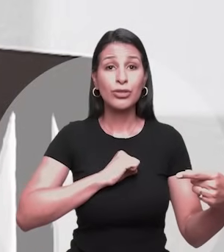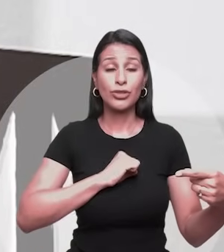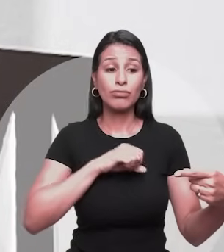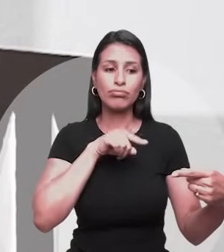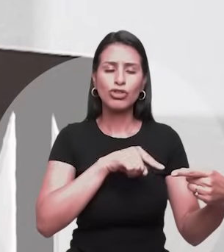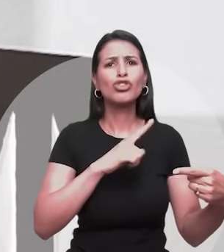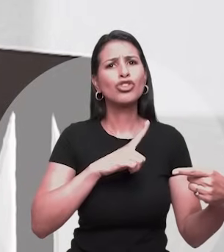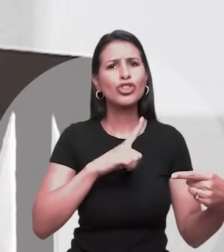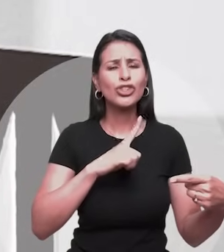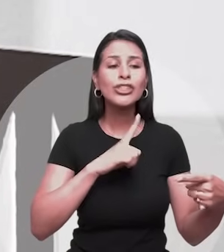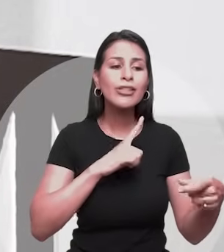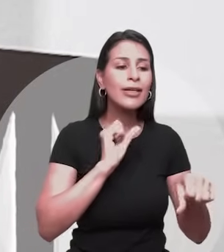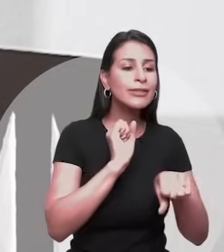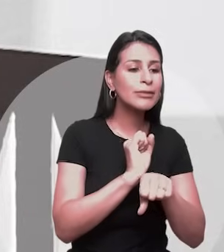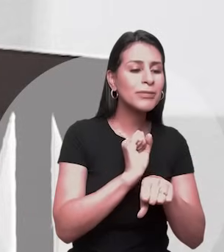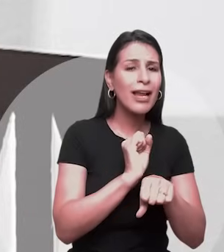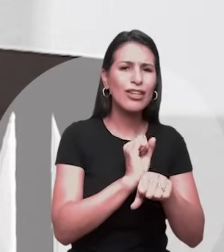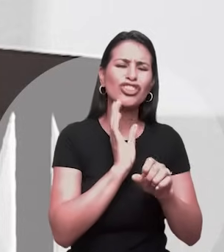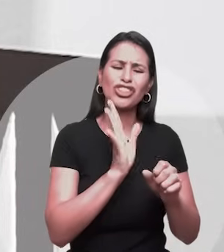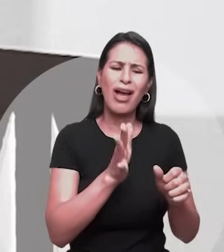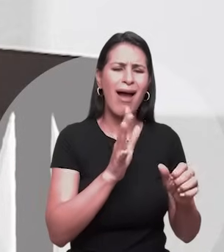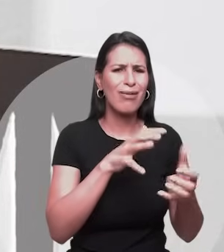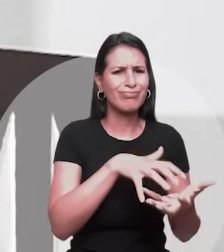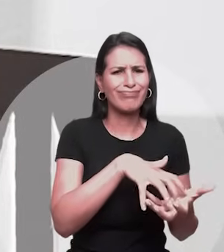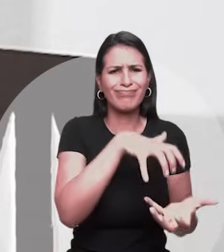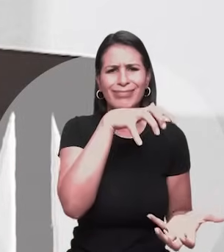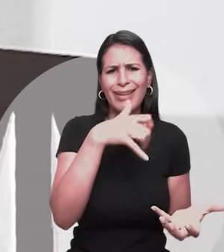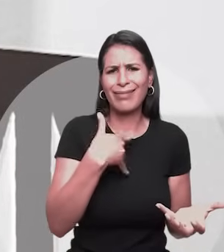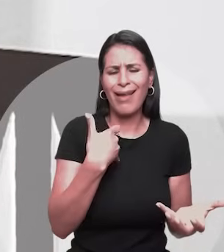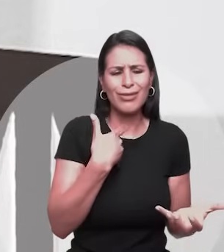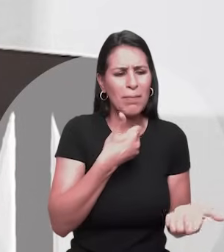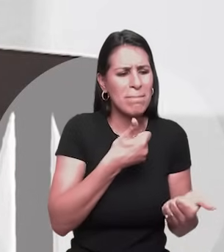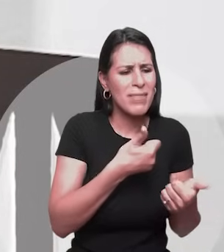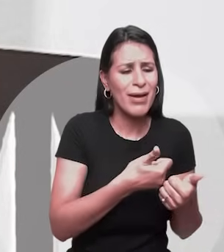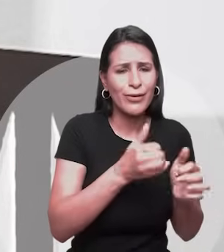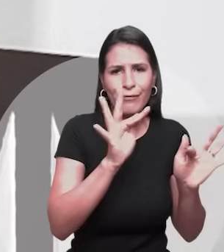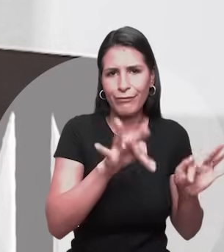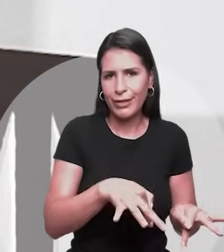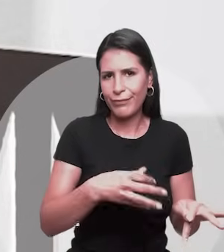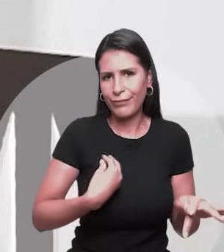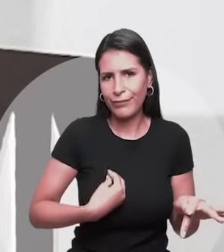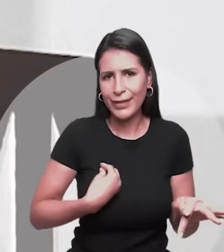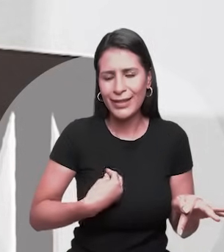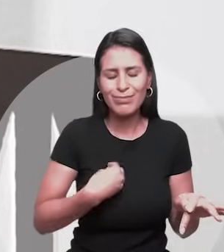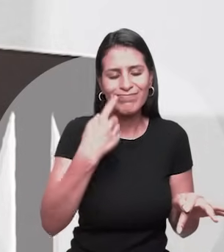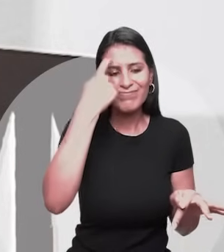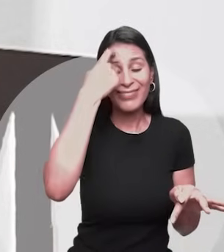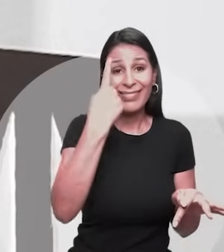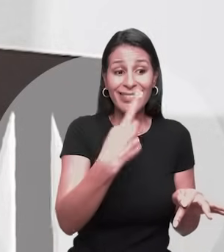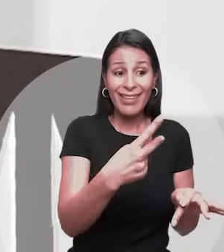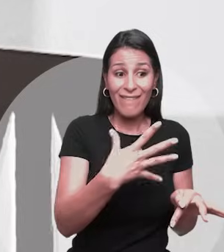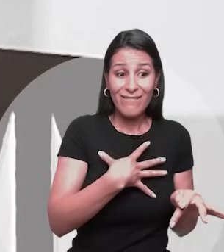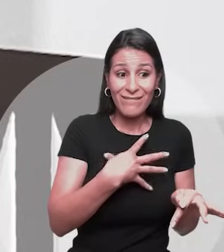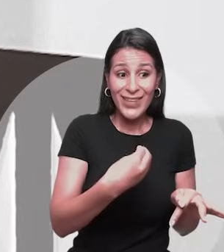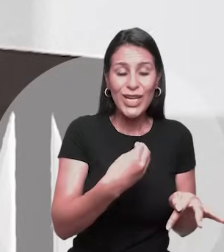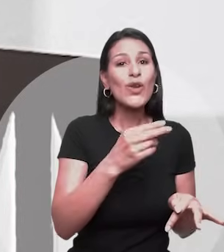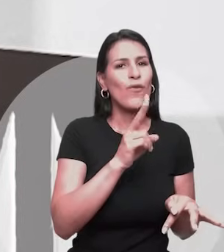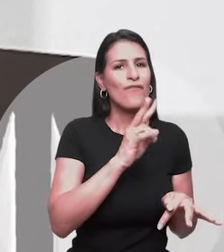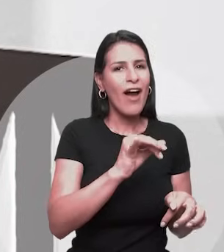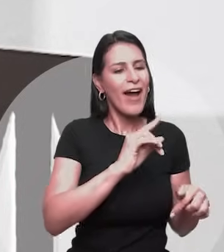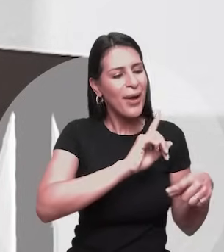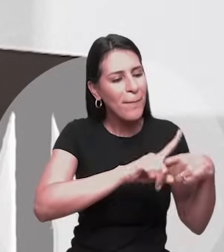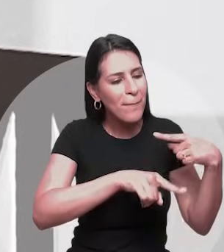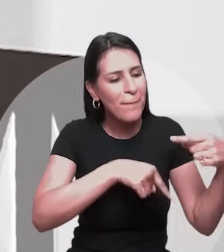aguardava no seu tempo e final de vida a certeza de que seus filhos herdariam também este chamado